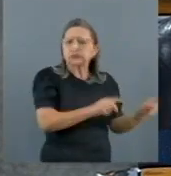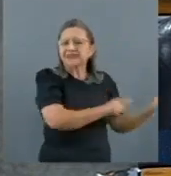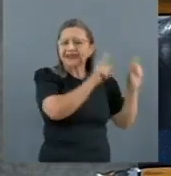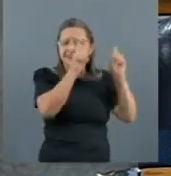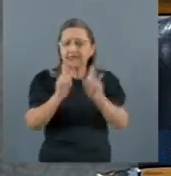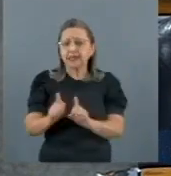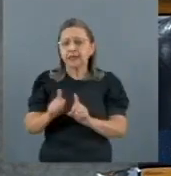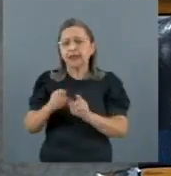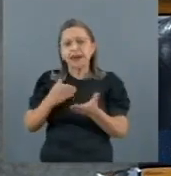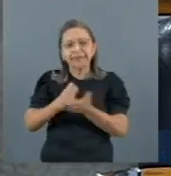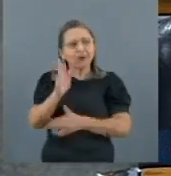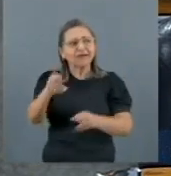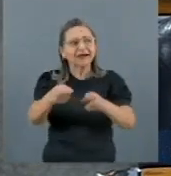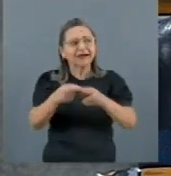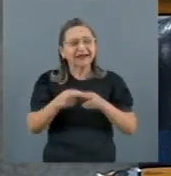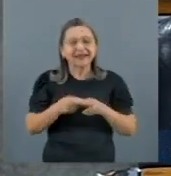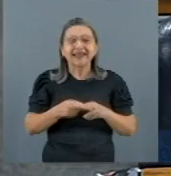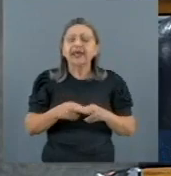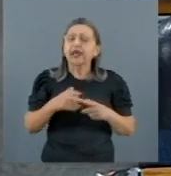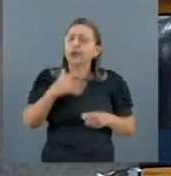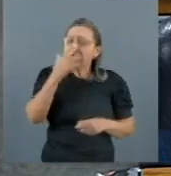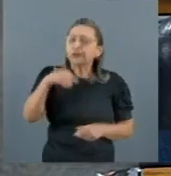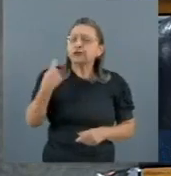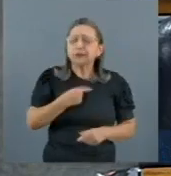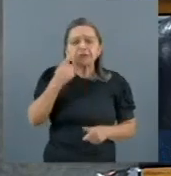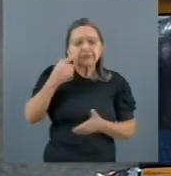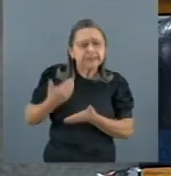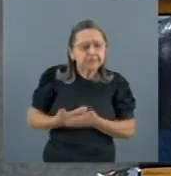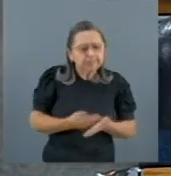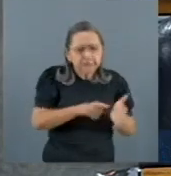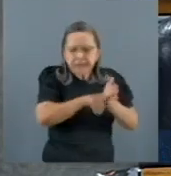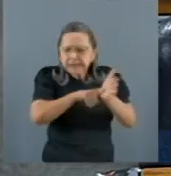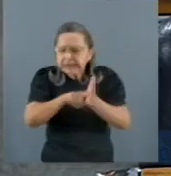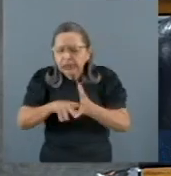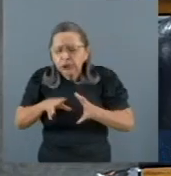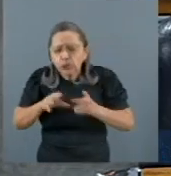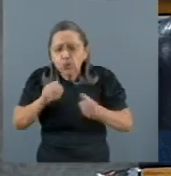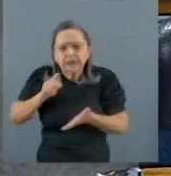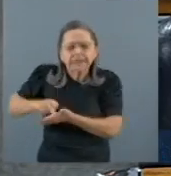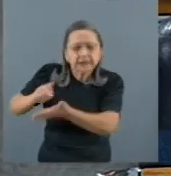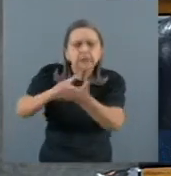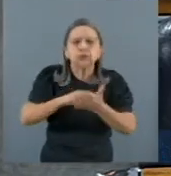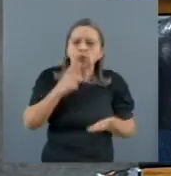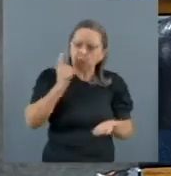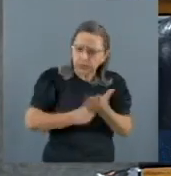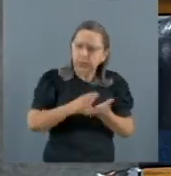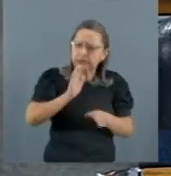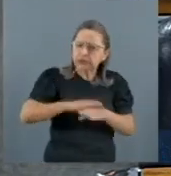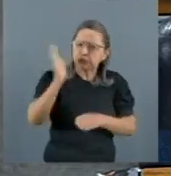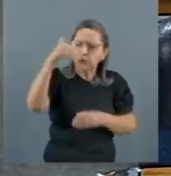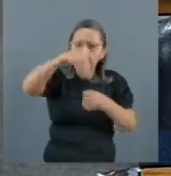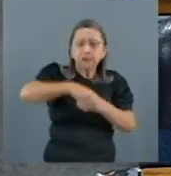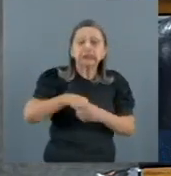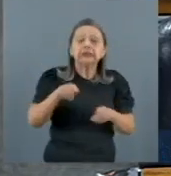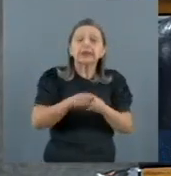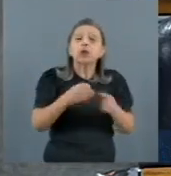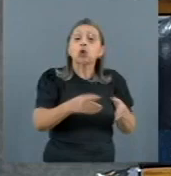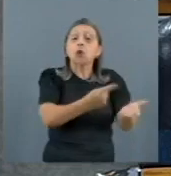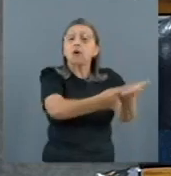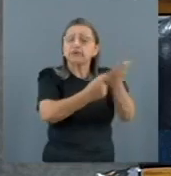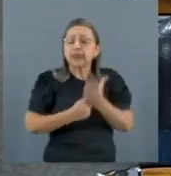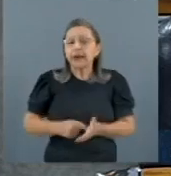requerimento. Acho que a gente tem que buscar toda a verdade sobre isso. Quero contar com seu voto para a gente trazer fotógrafo da